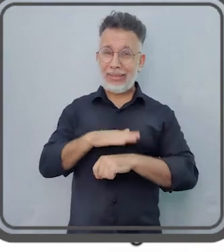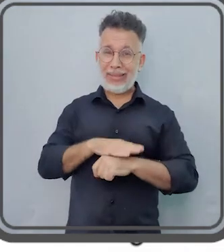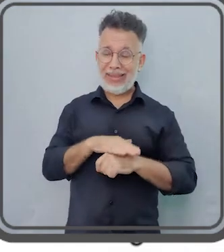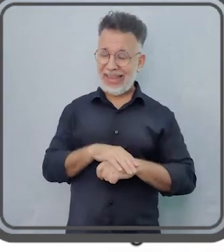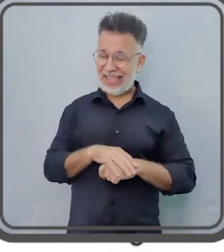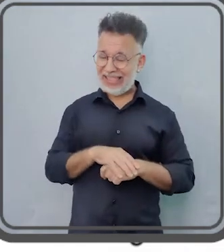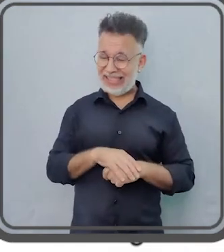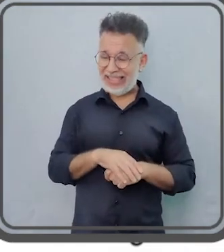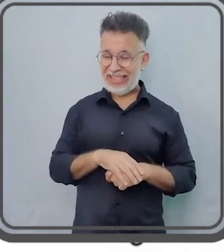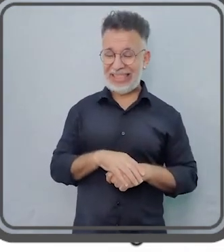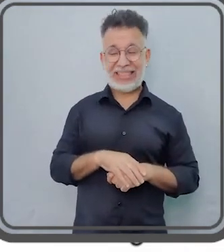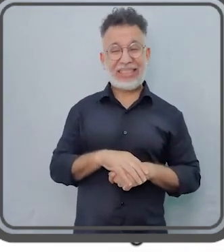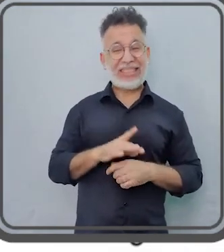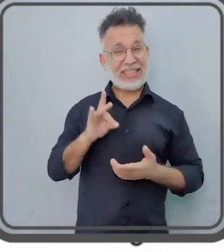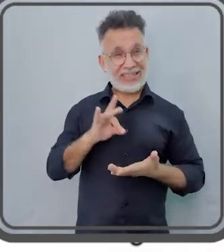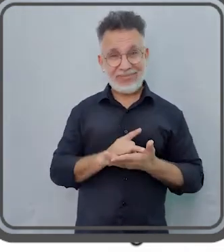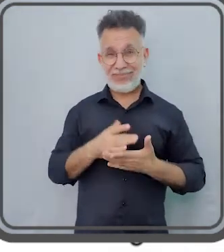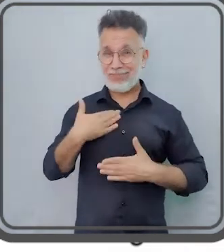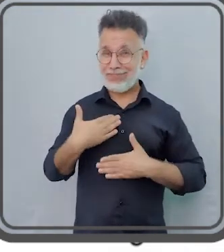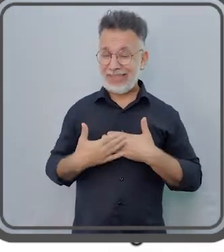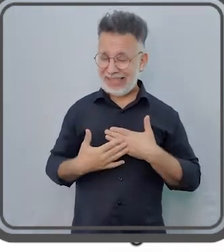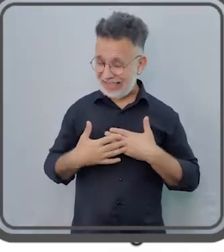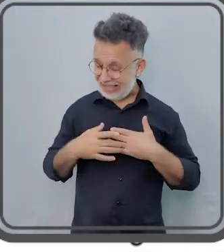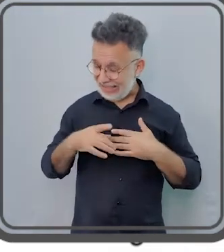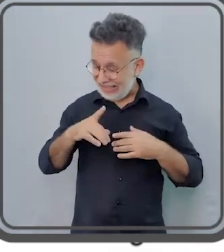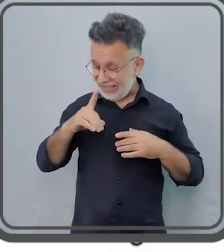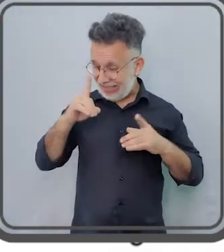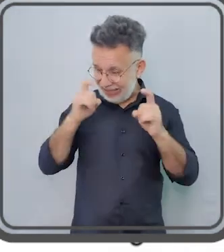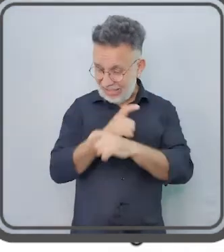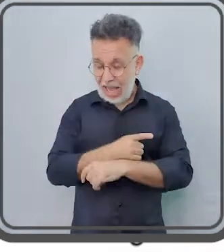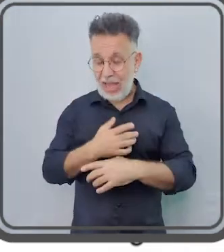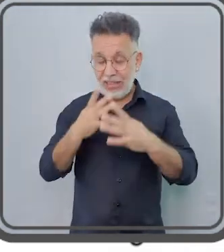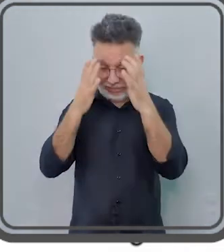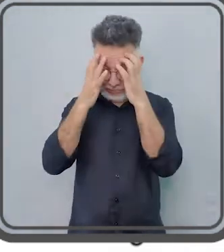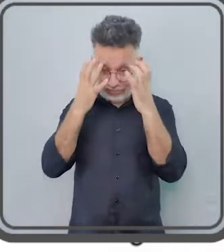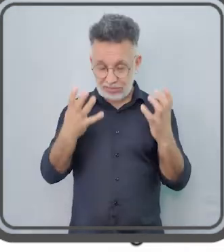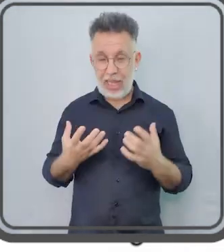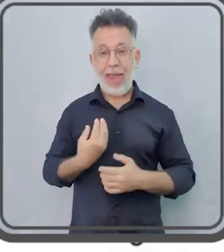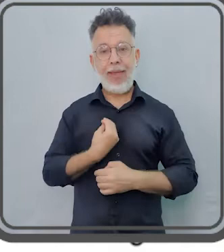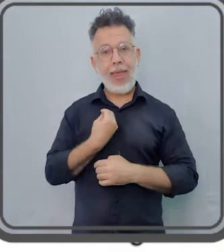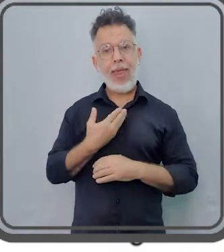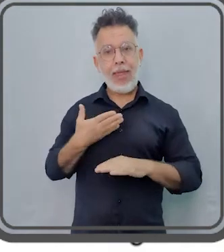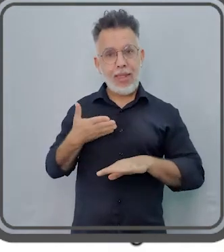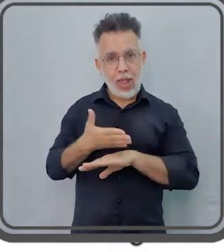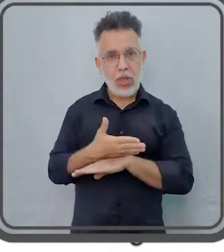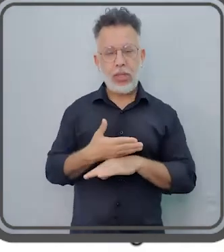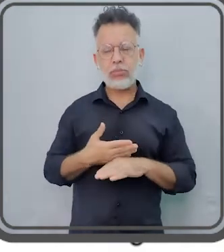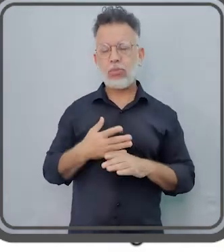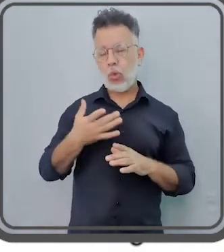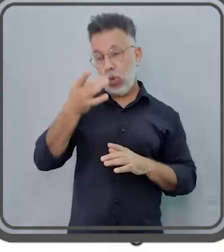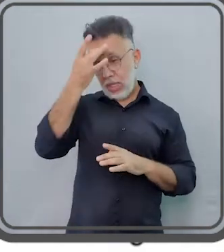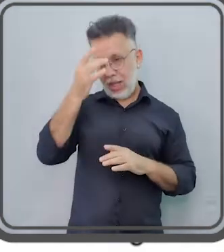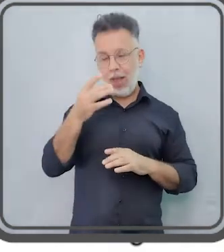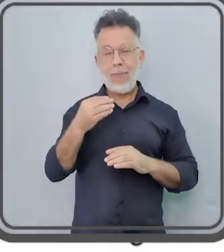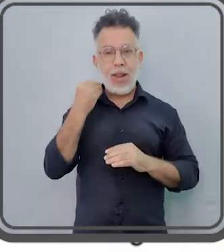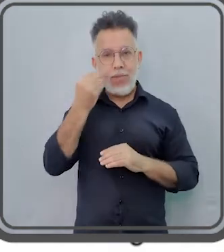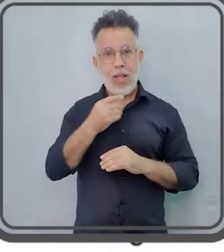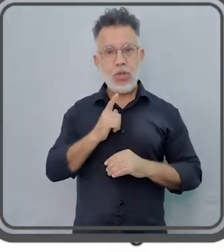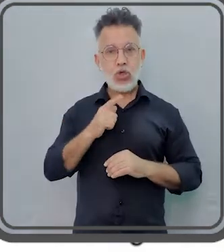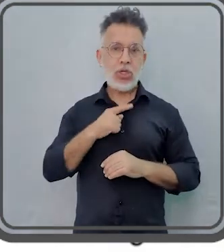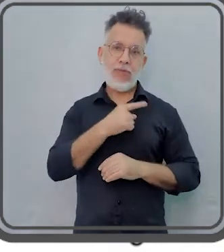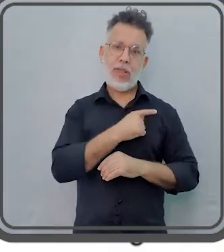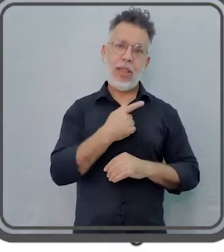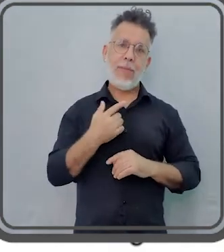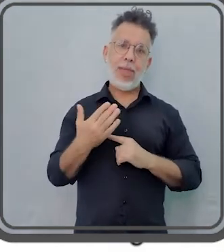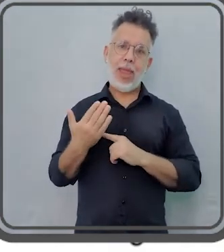literal e físico muito grande, assim, que consome a vida. Então eu entrei nessa muito consciente por essa experiência que eu tive em casa, assim, da responsabilidade que é